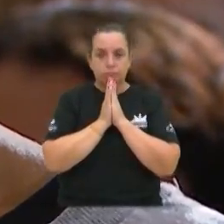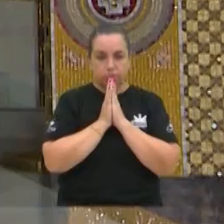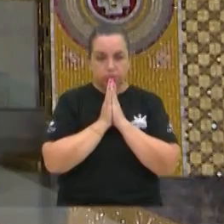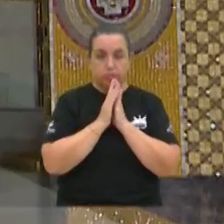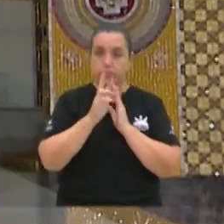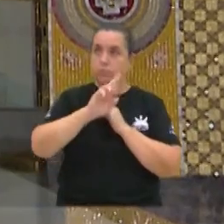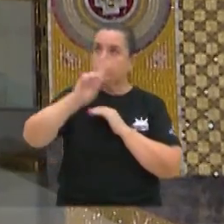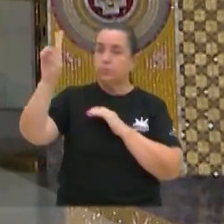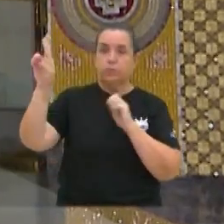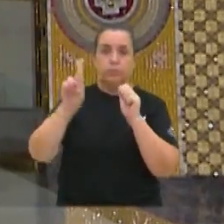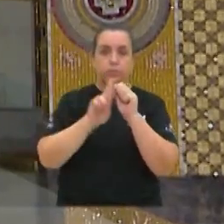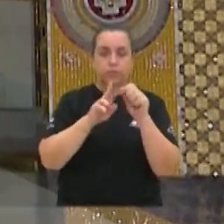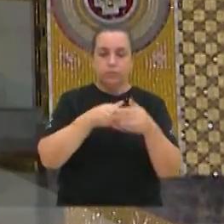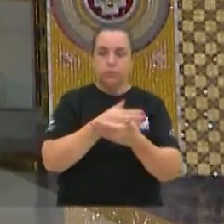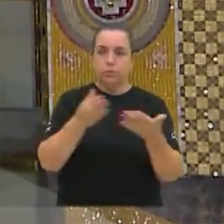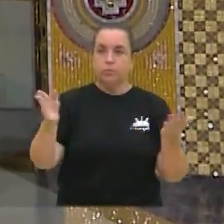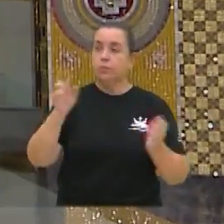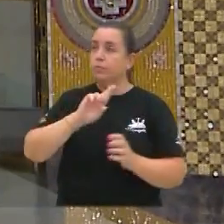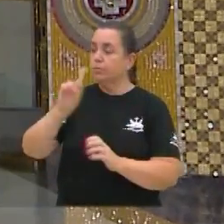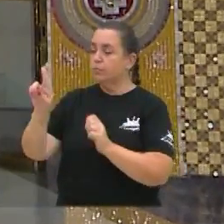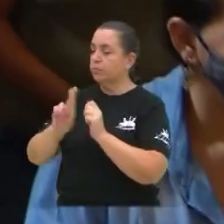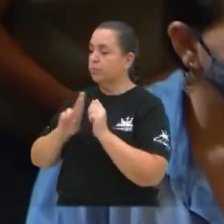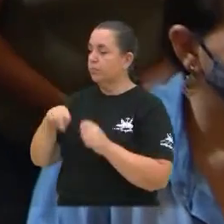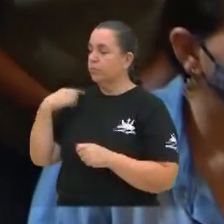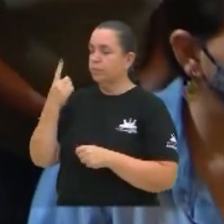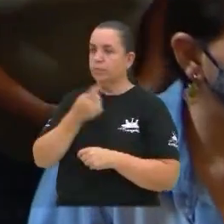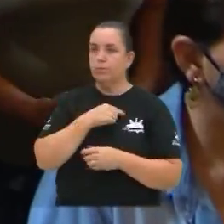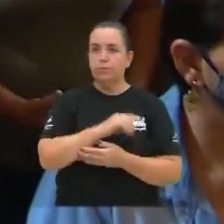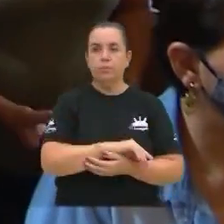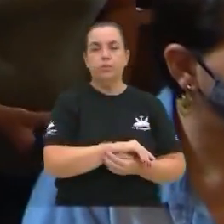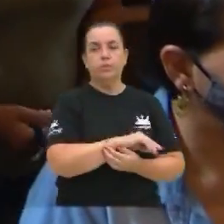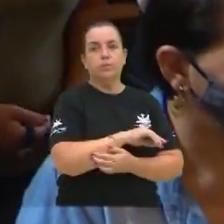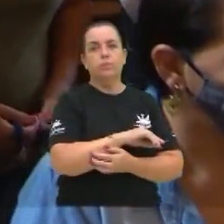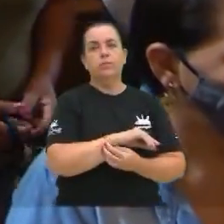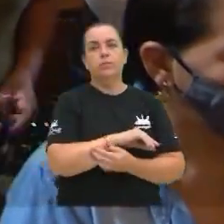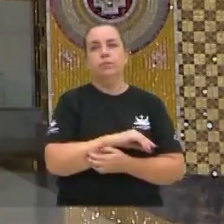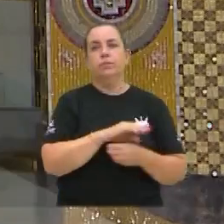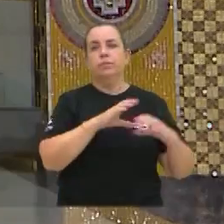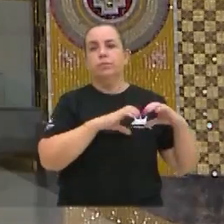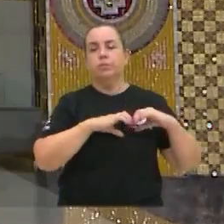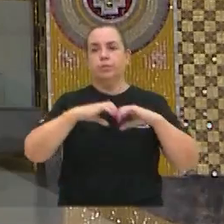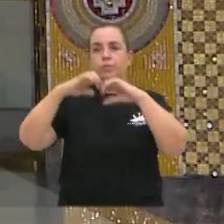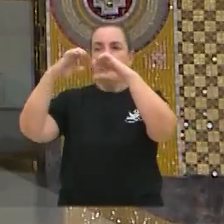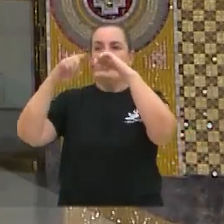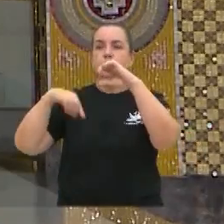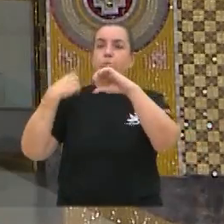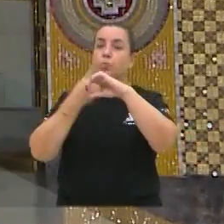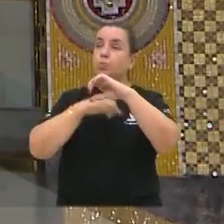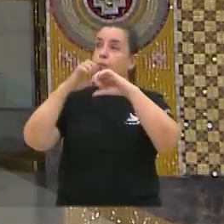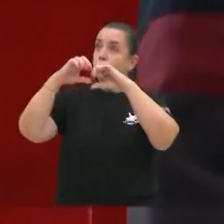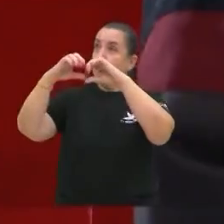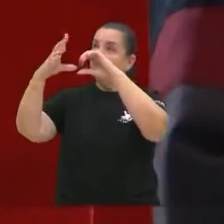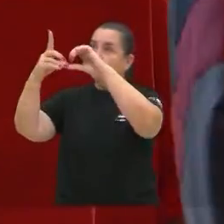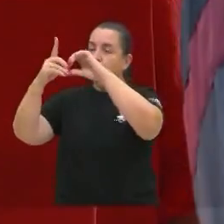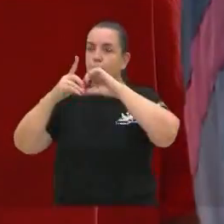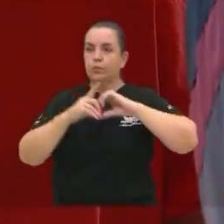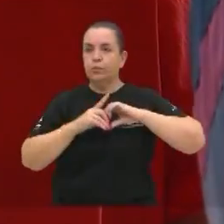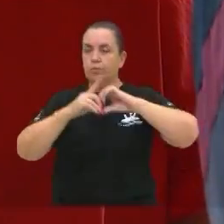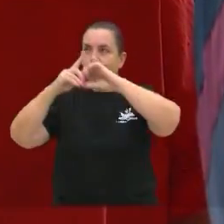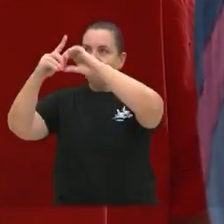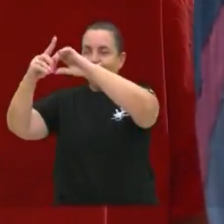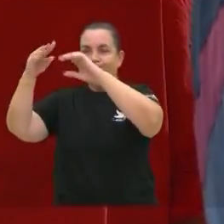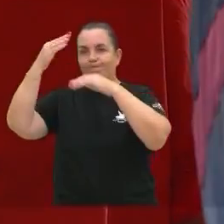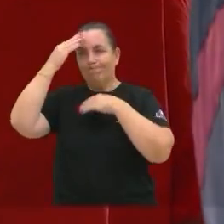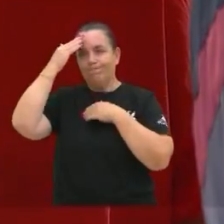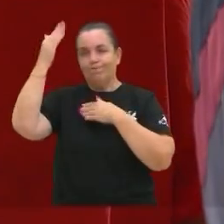Amém. O Senhor esteja convosco. Ele está no meio de nós. Corações ao alto. O nosso